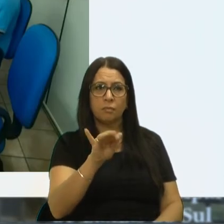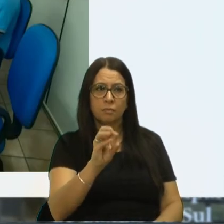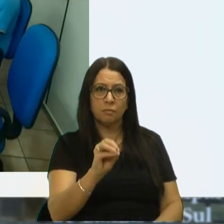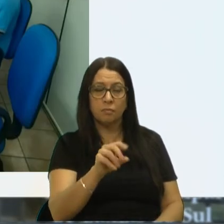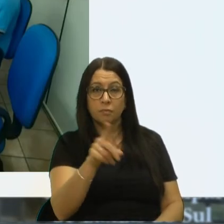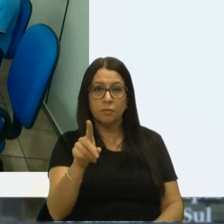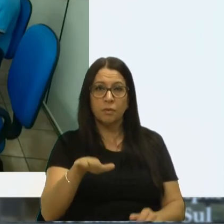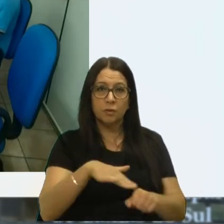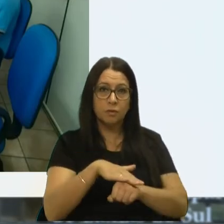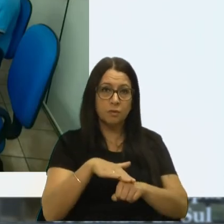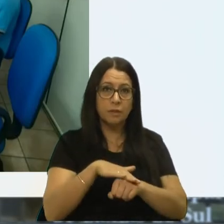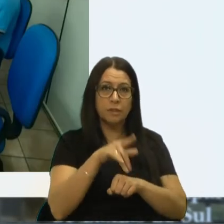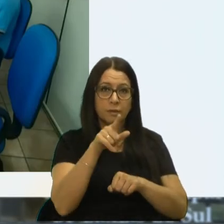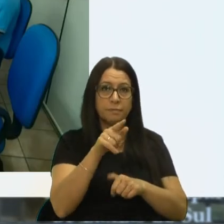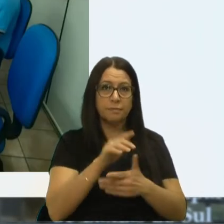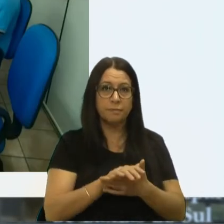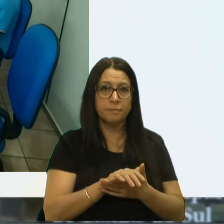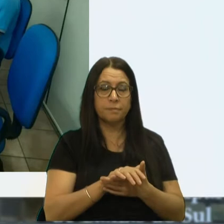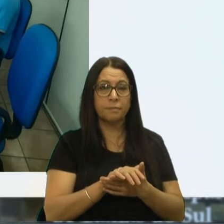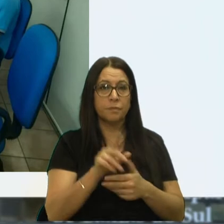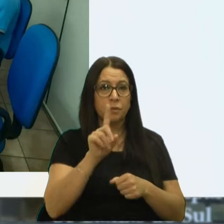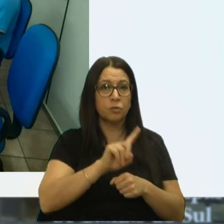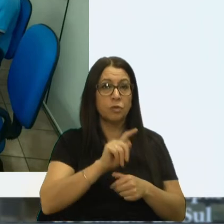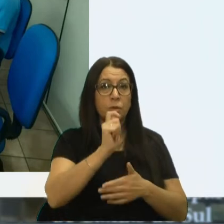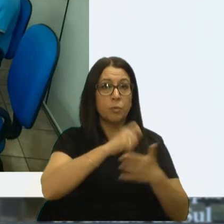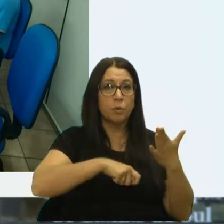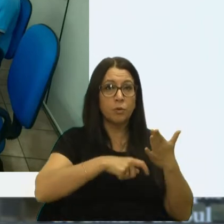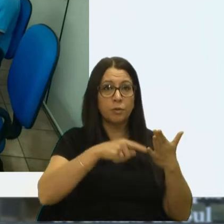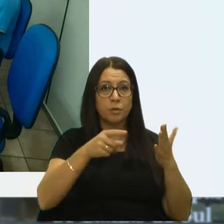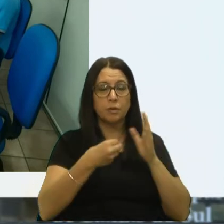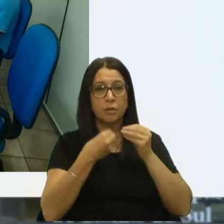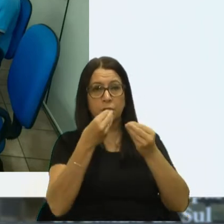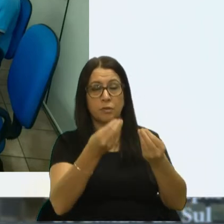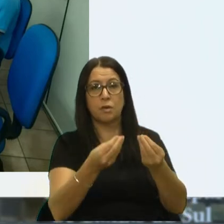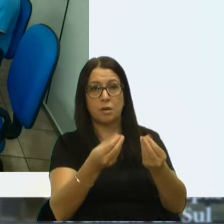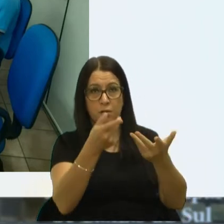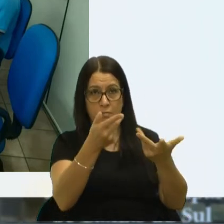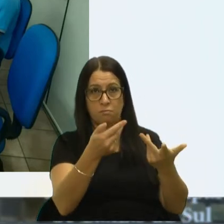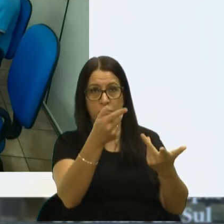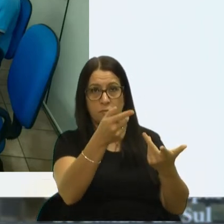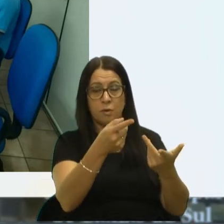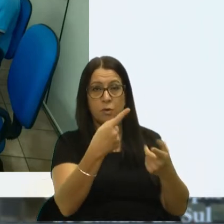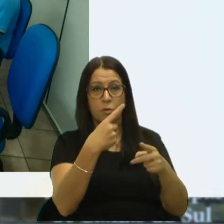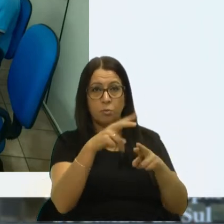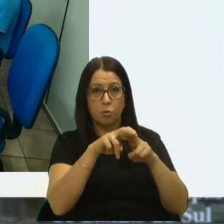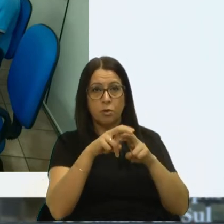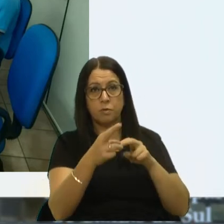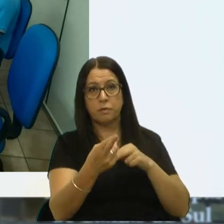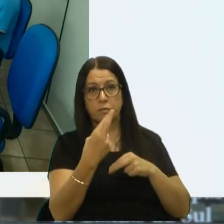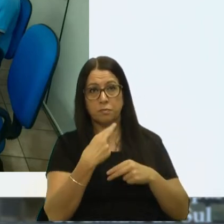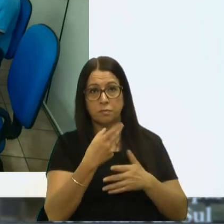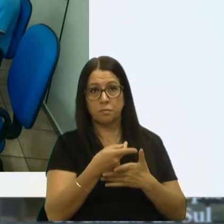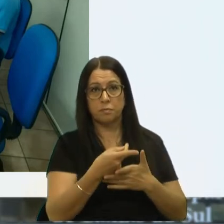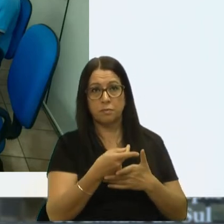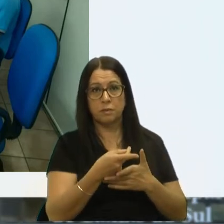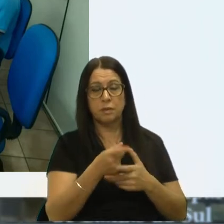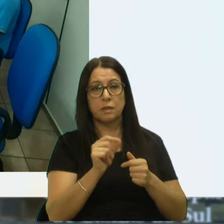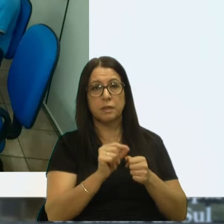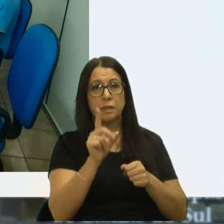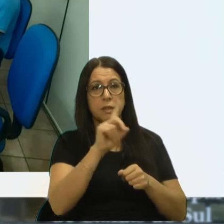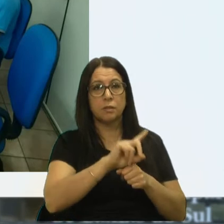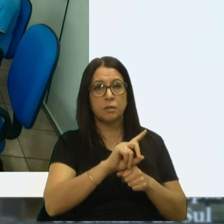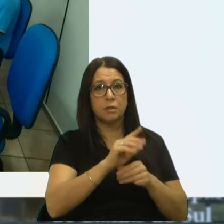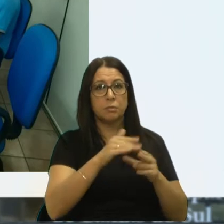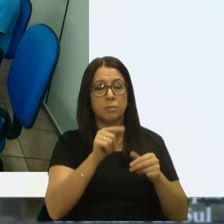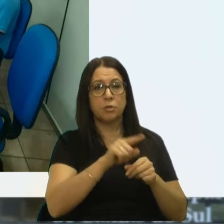lá conversando com ele, o dia que eu protocolei, entreguei na mão dele, por isso que veio o retorno. Então a gente fez nesse dia a